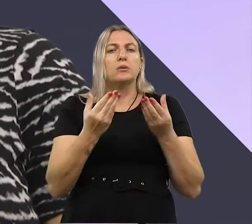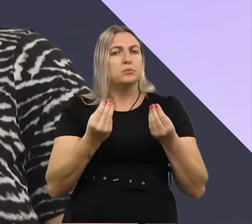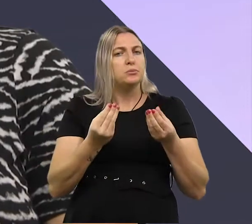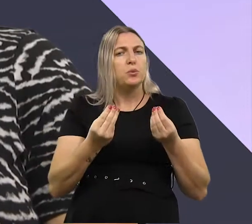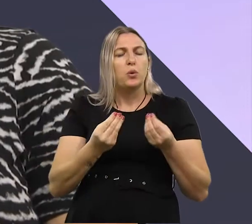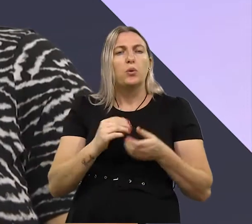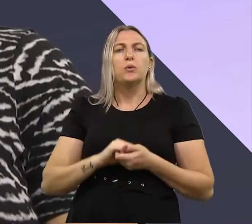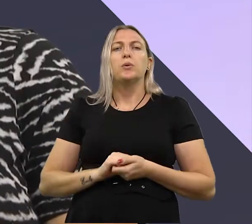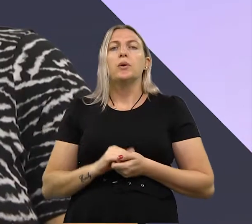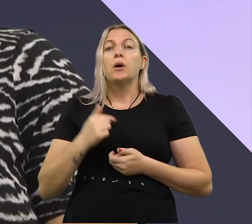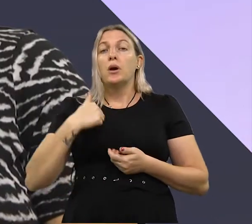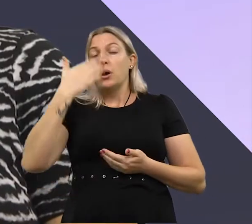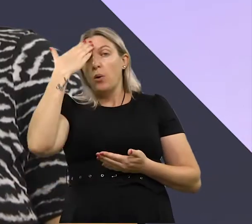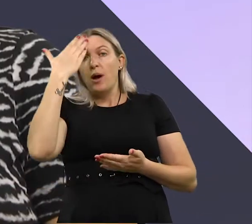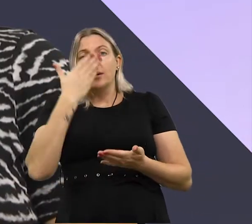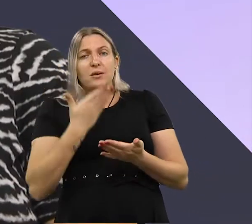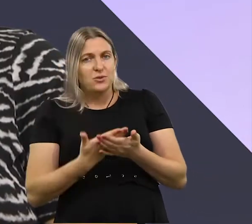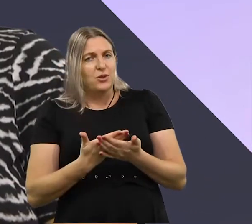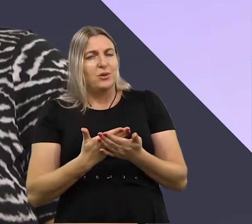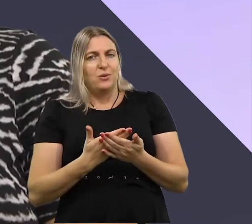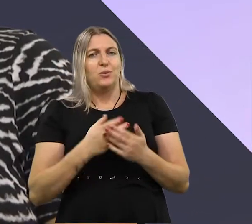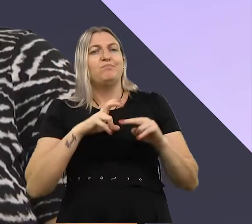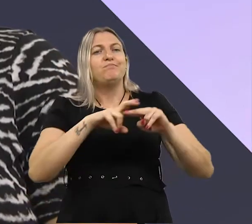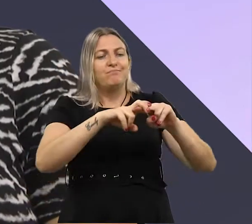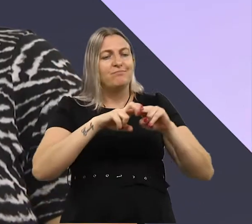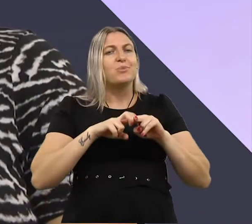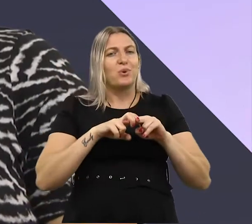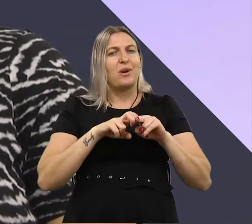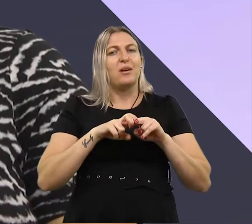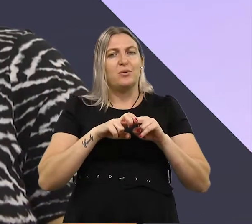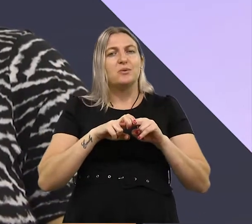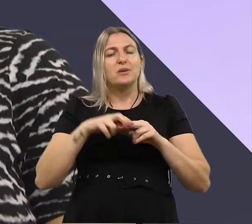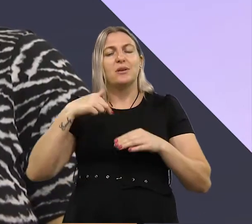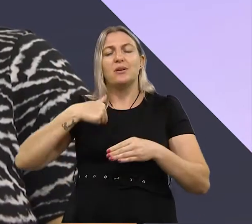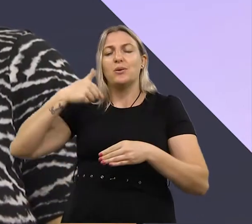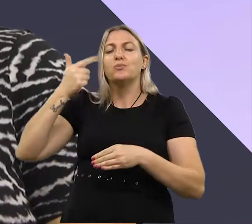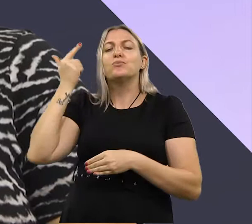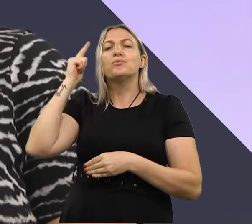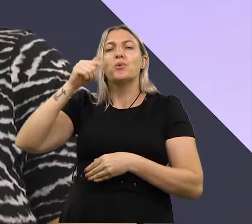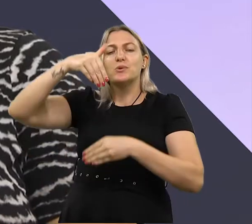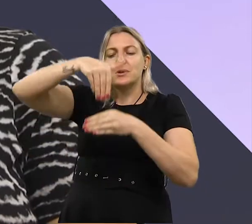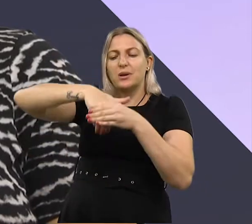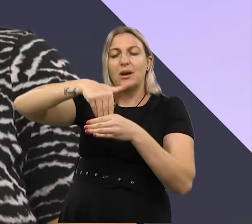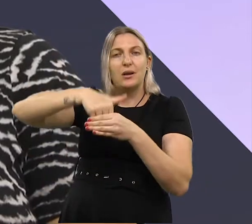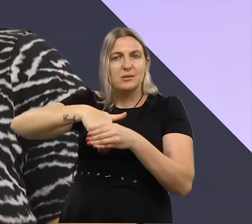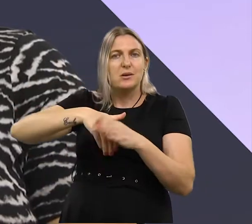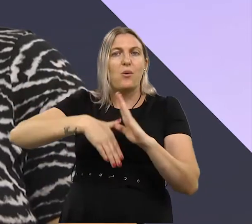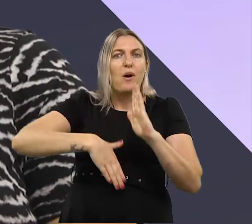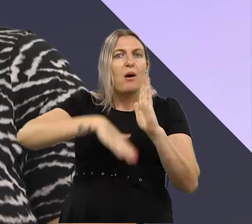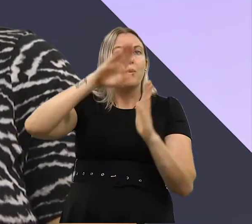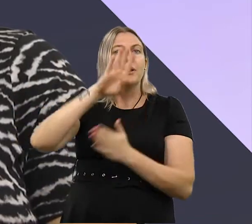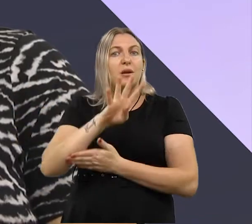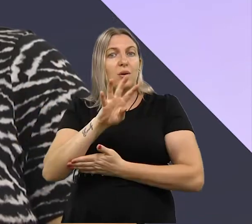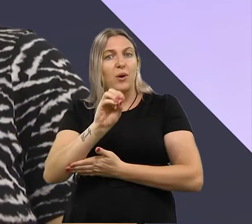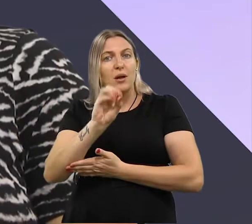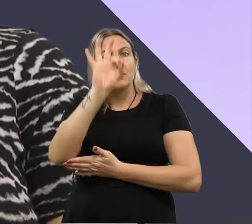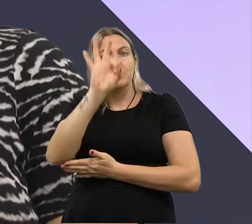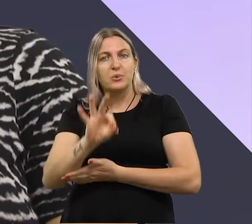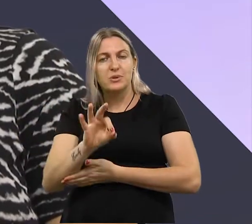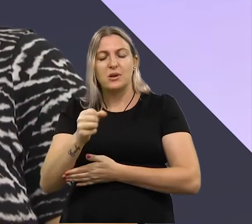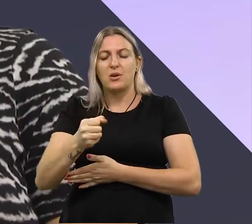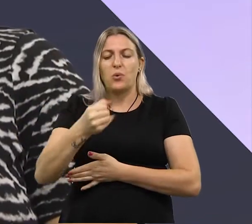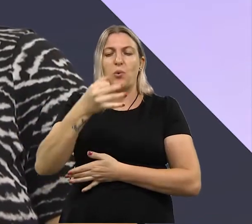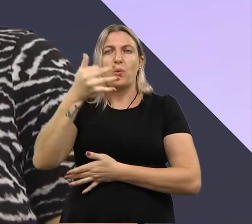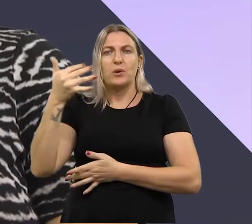que talvez este tenha sido o motivo também da minha reeleição, com uma ampliação em 40% do número de votos,